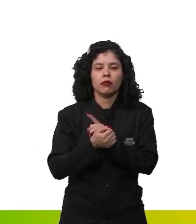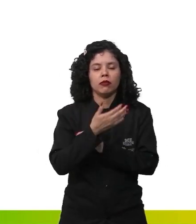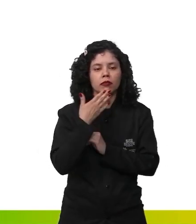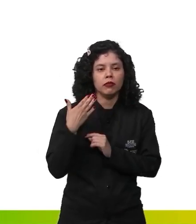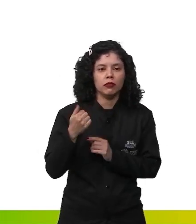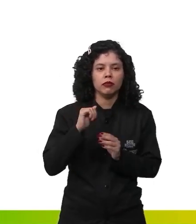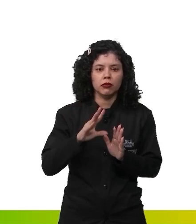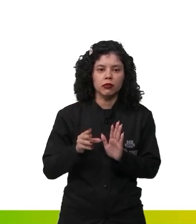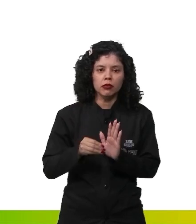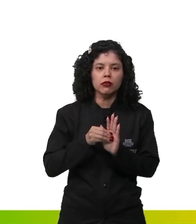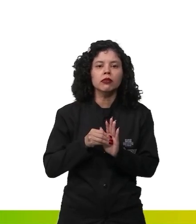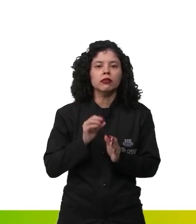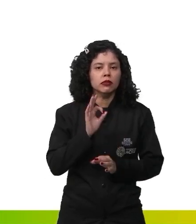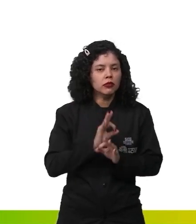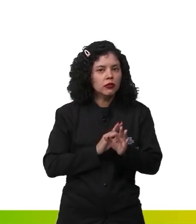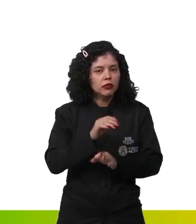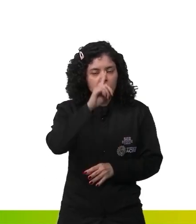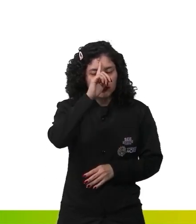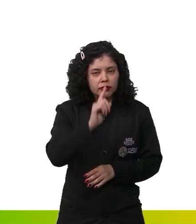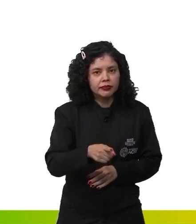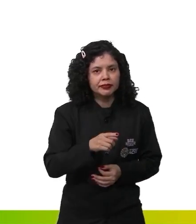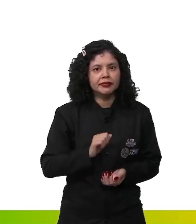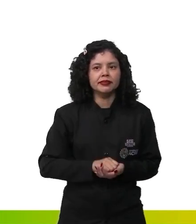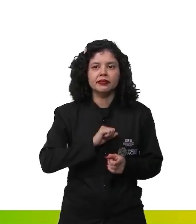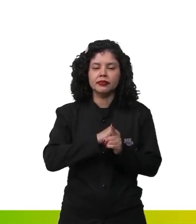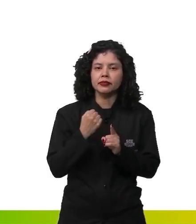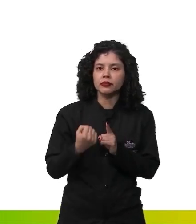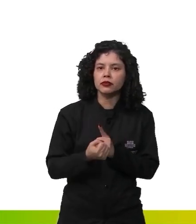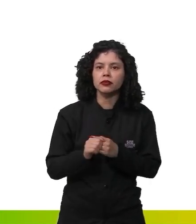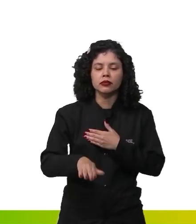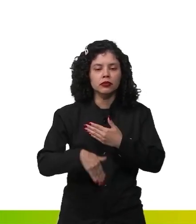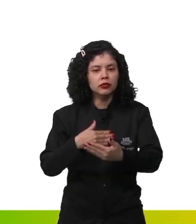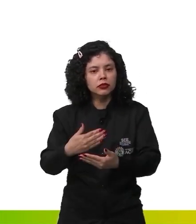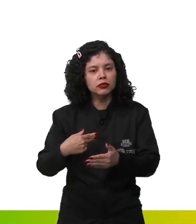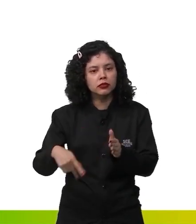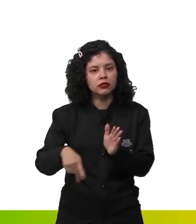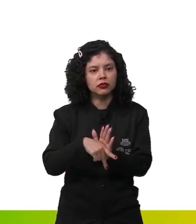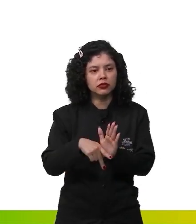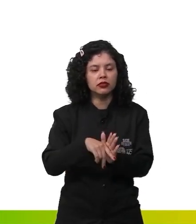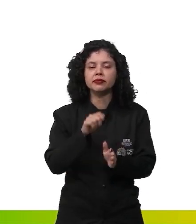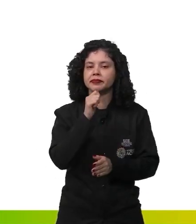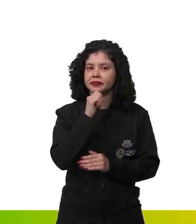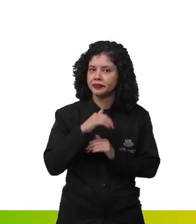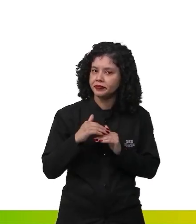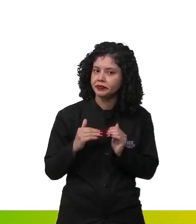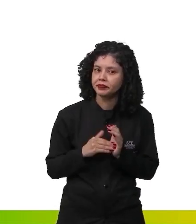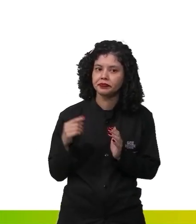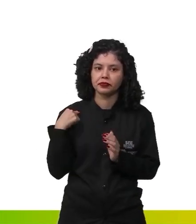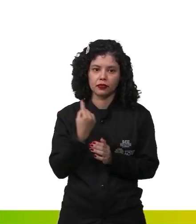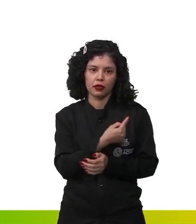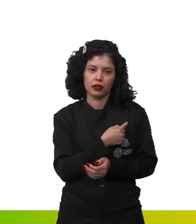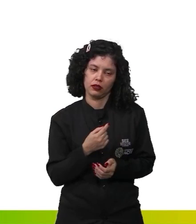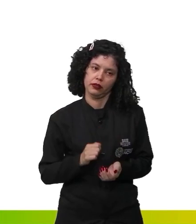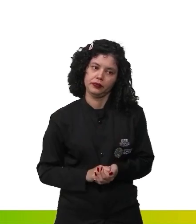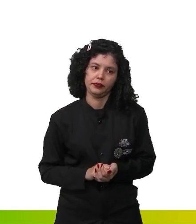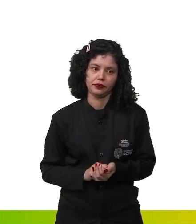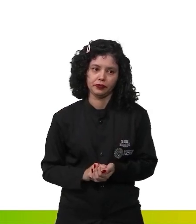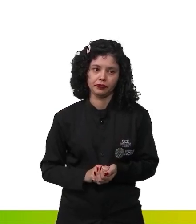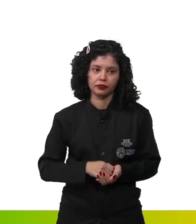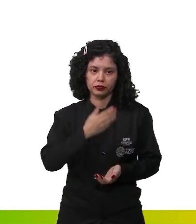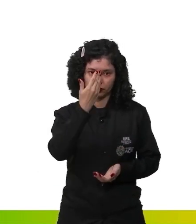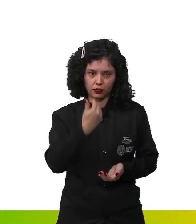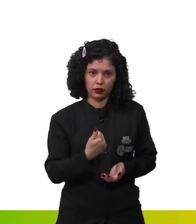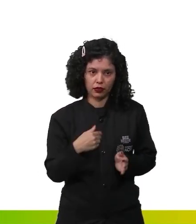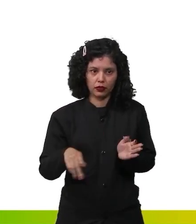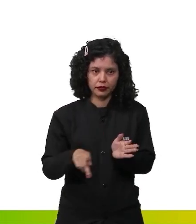melhor colocando, a ordem social, ela é um processo colaborativo em que todos nós somos protagonistas, em